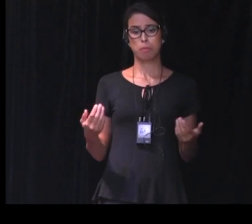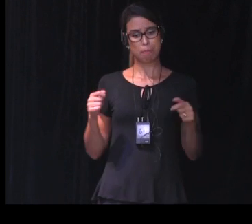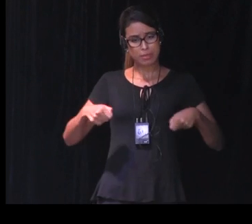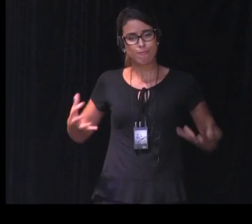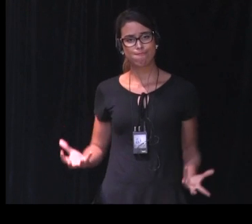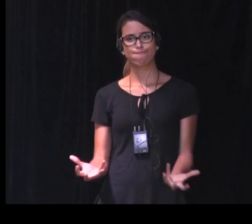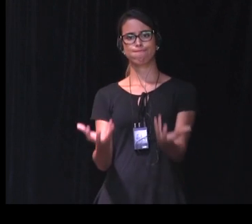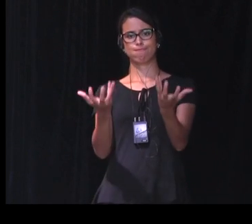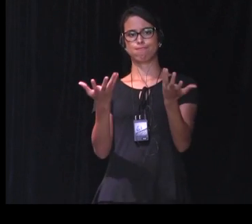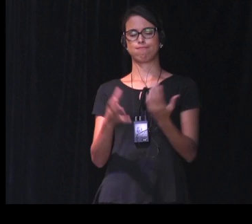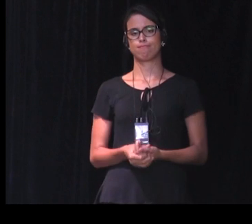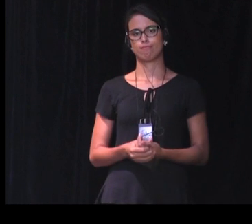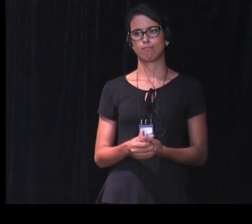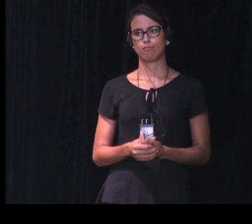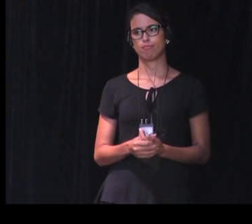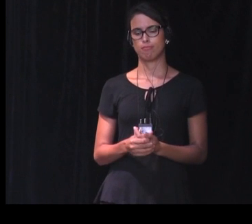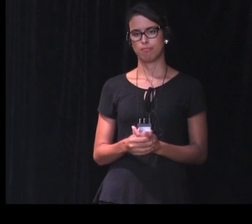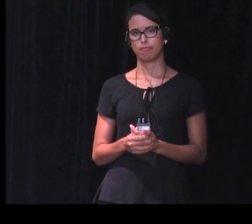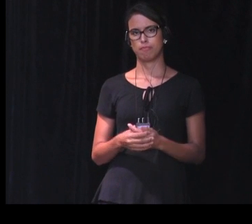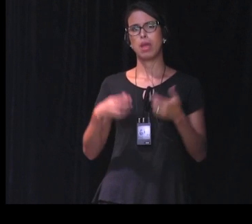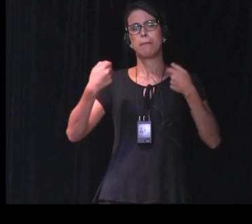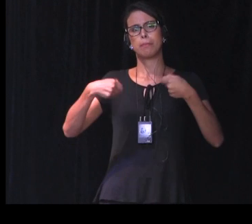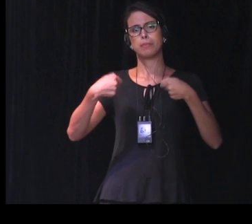governo, deveriam impulsionar